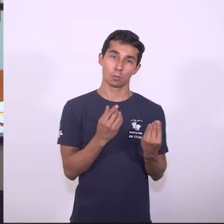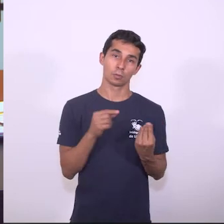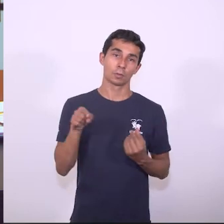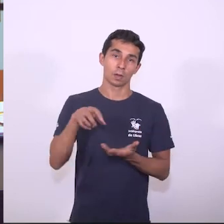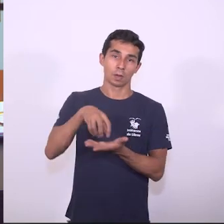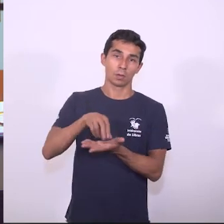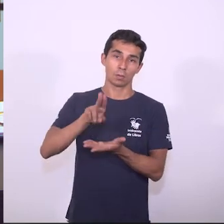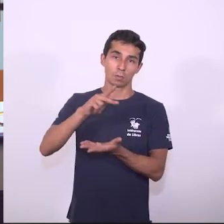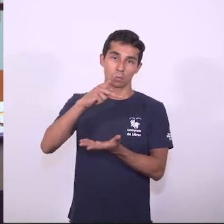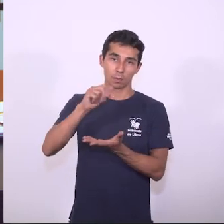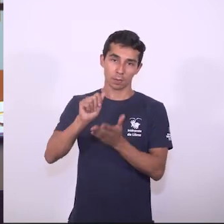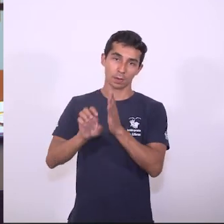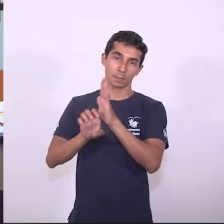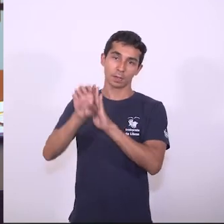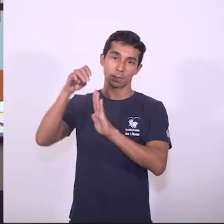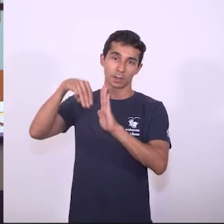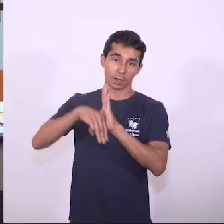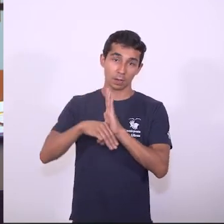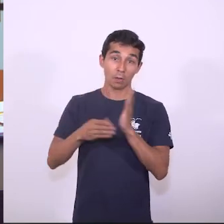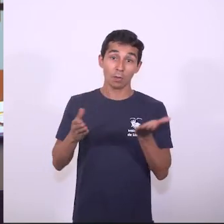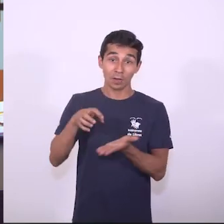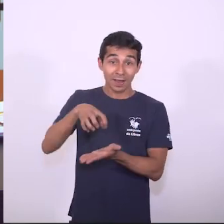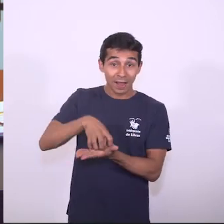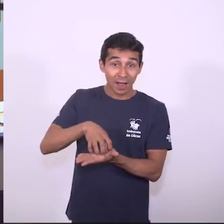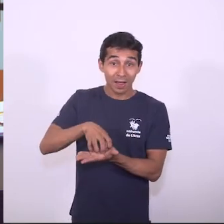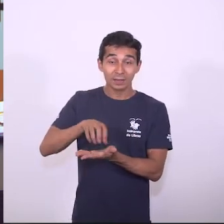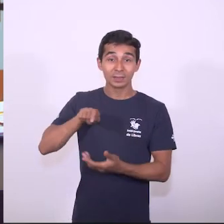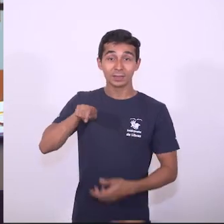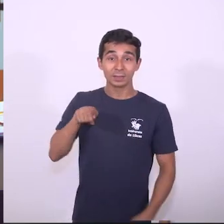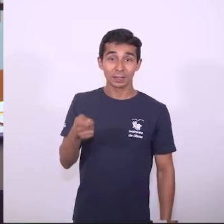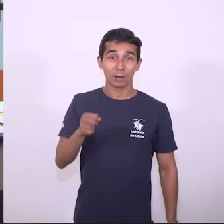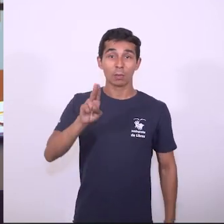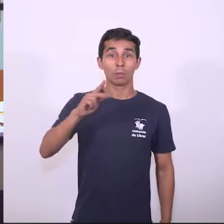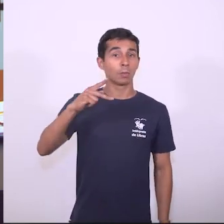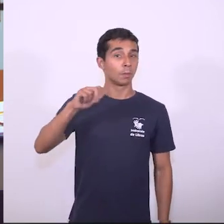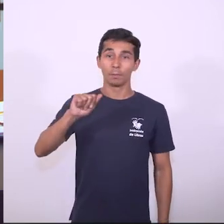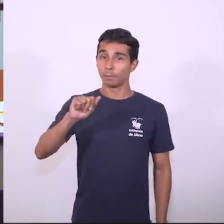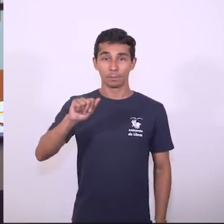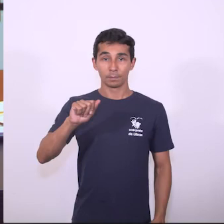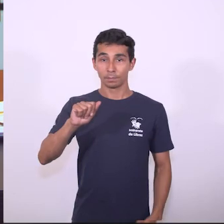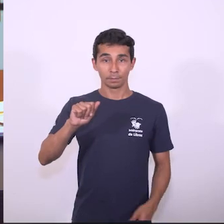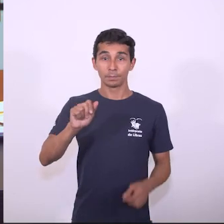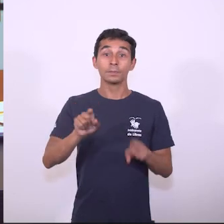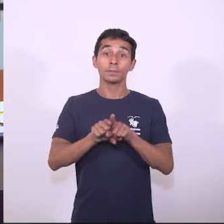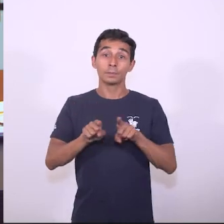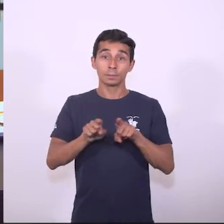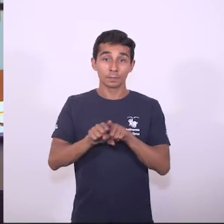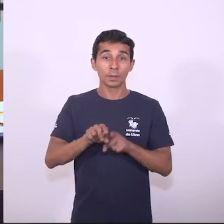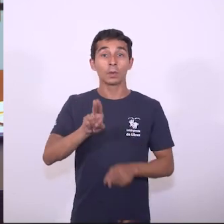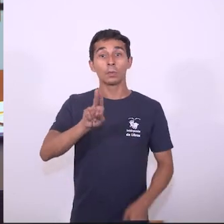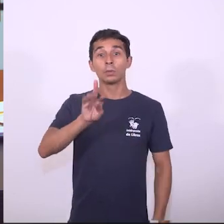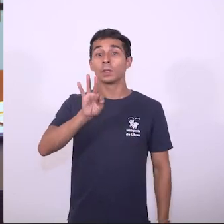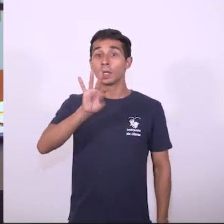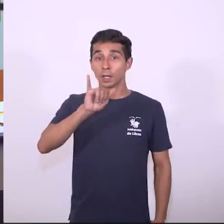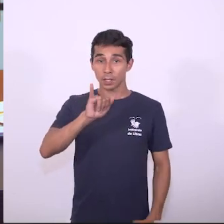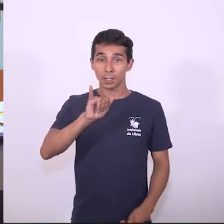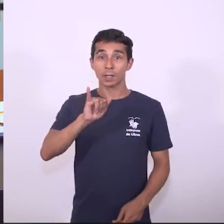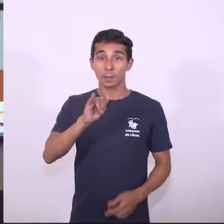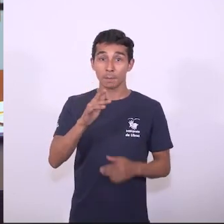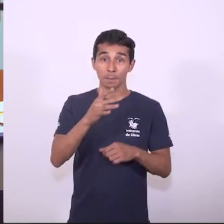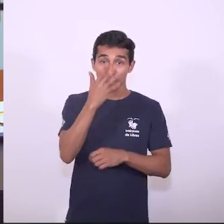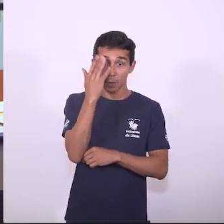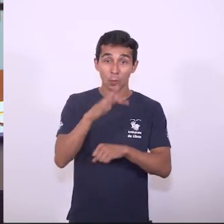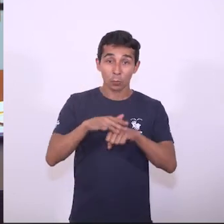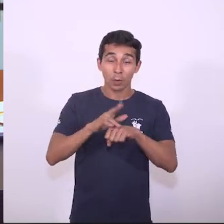ela já não é mais uma UPA, ela é uma UPA com um complemento de uma UTI para atendimento de pacientes graves,